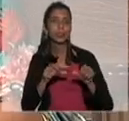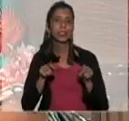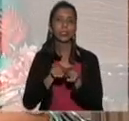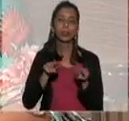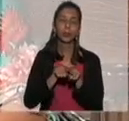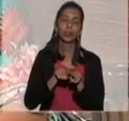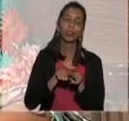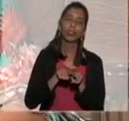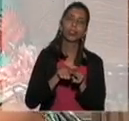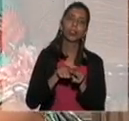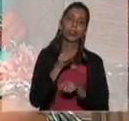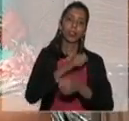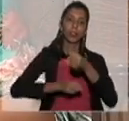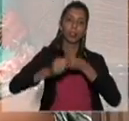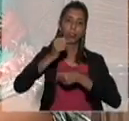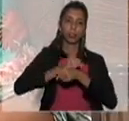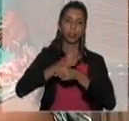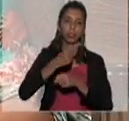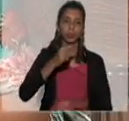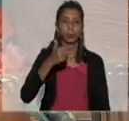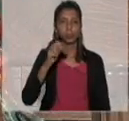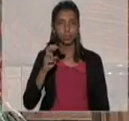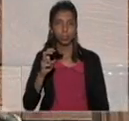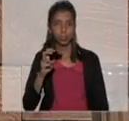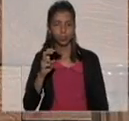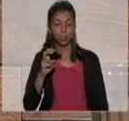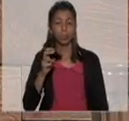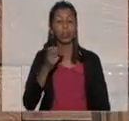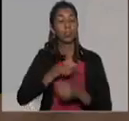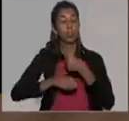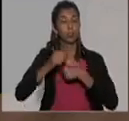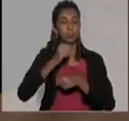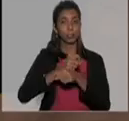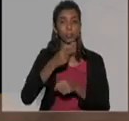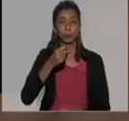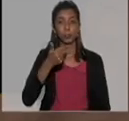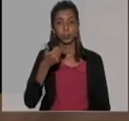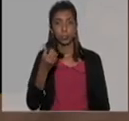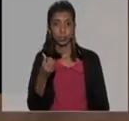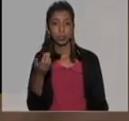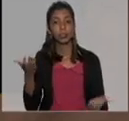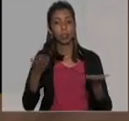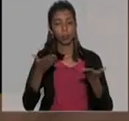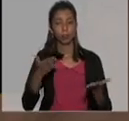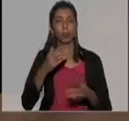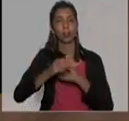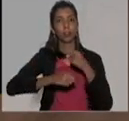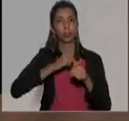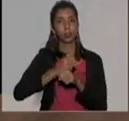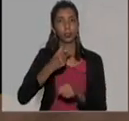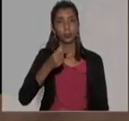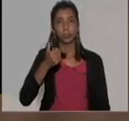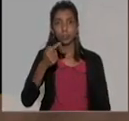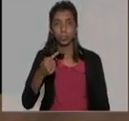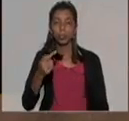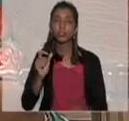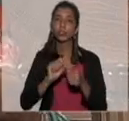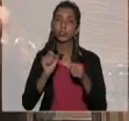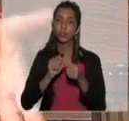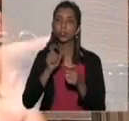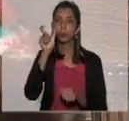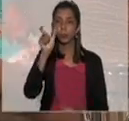aí como nos anos em 2015 2016 eu passei o ano inteiro de 2016 e agora 2017